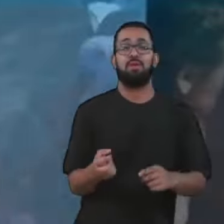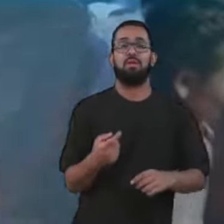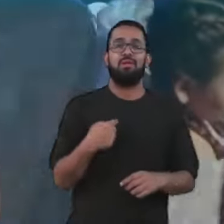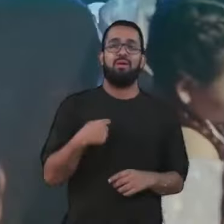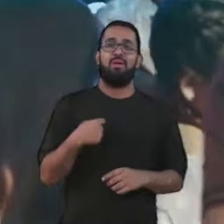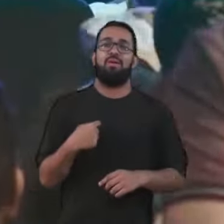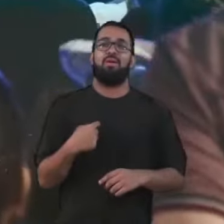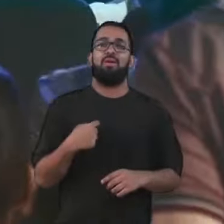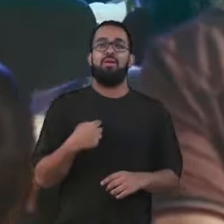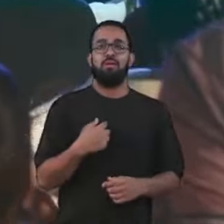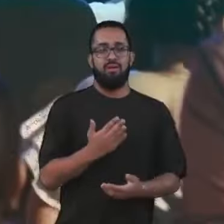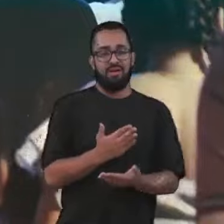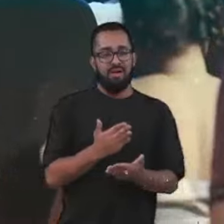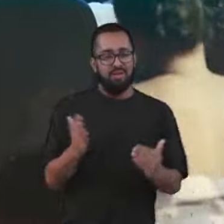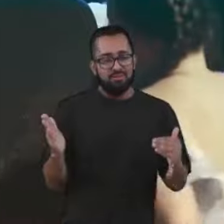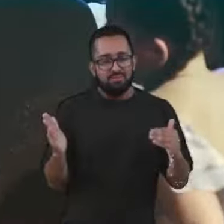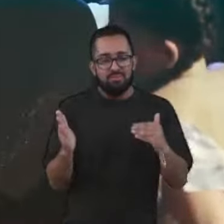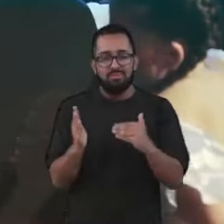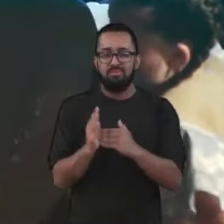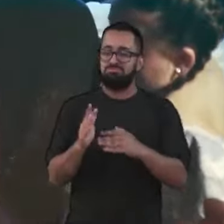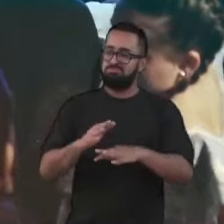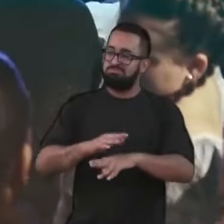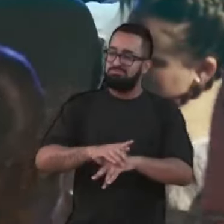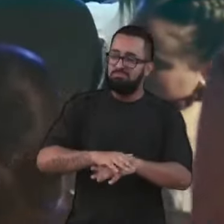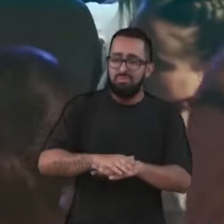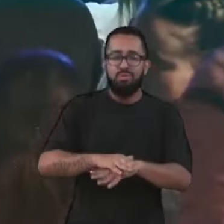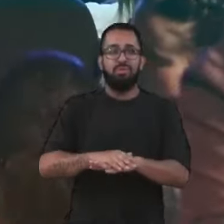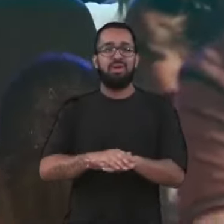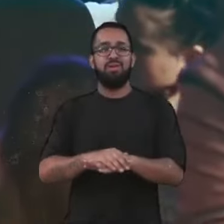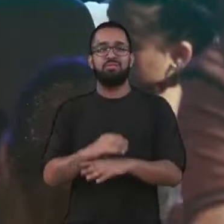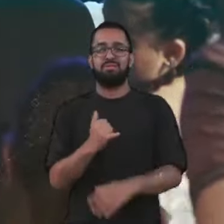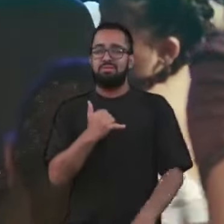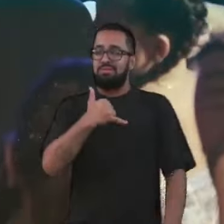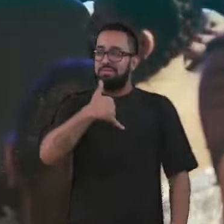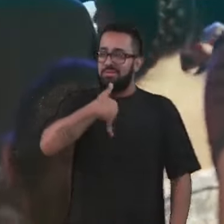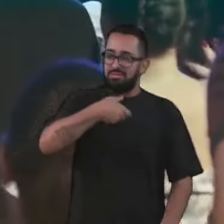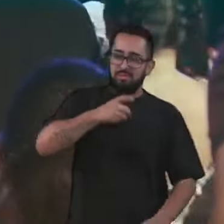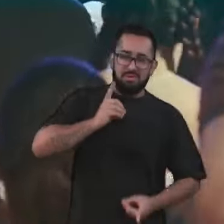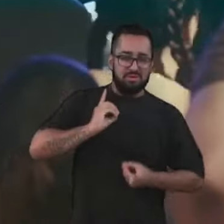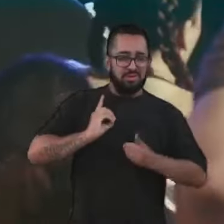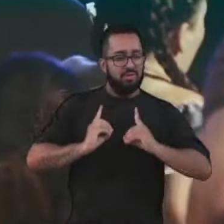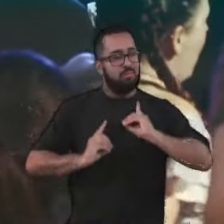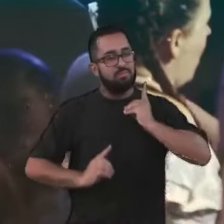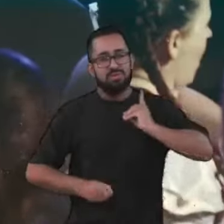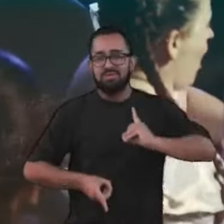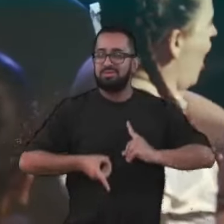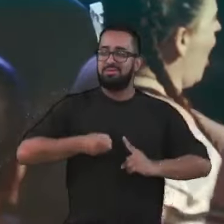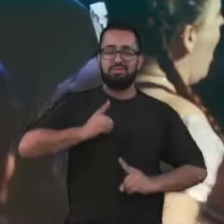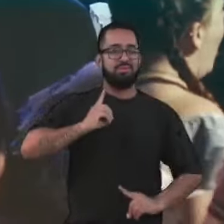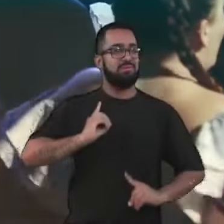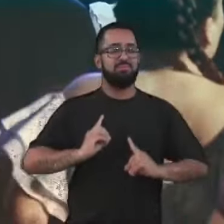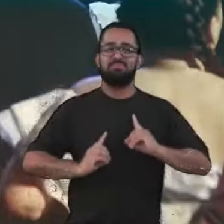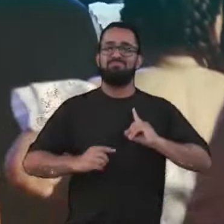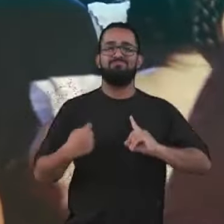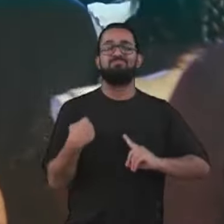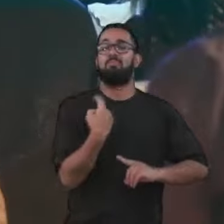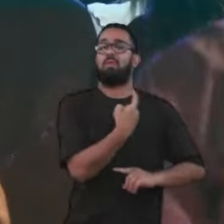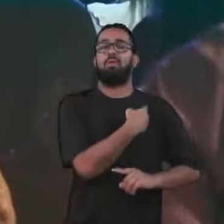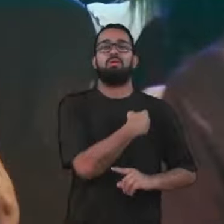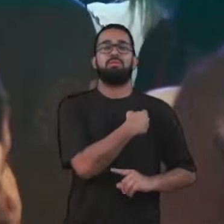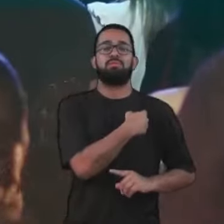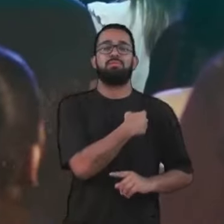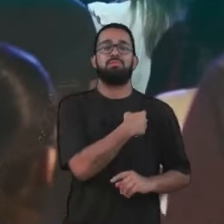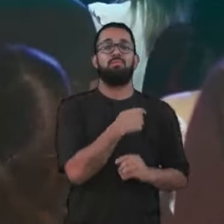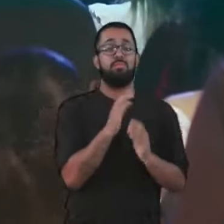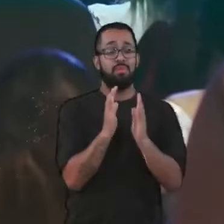muito fortemente. Sua alma se abateu demais. Você entrou num estado de muita amargura. Mas você vai ficar parado aí